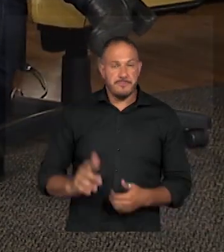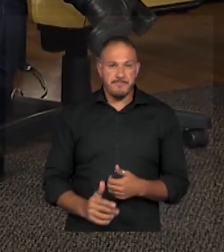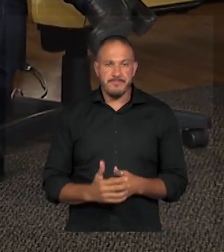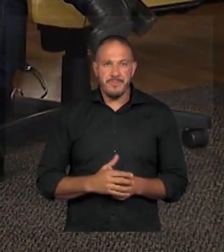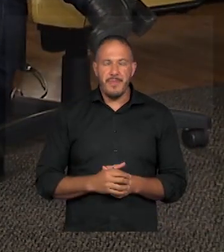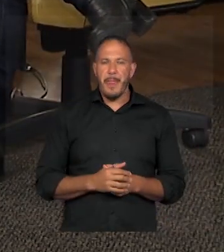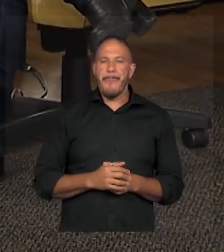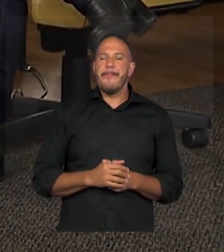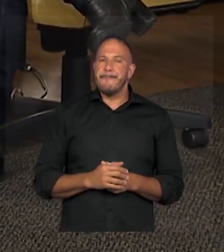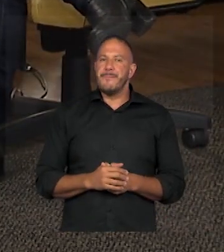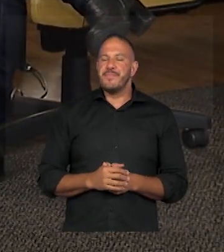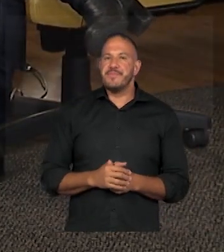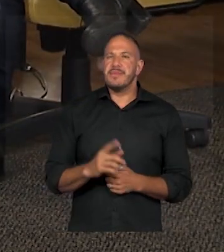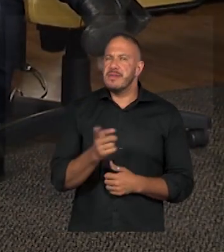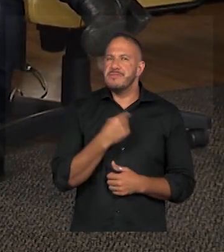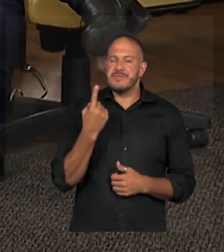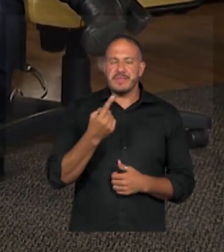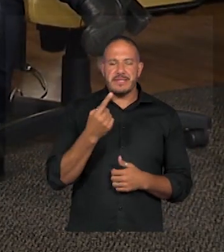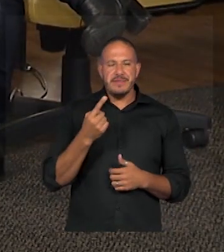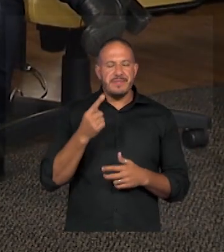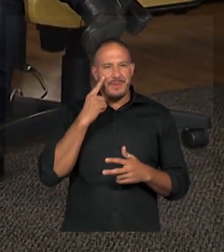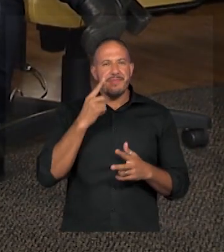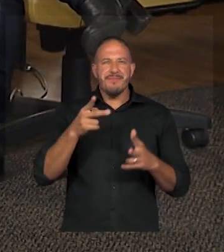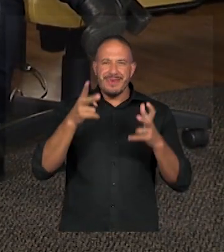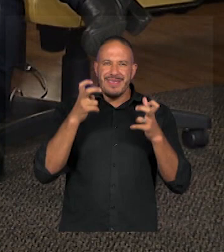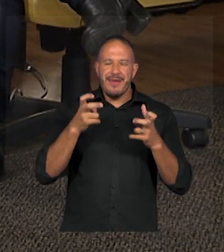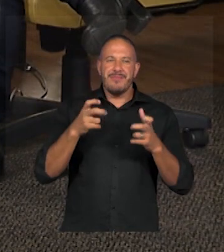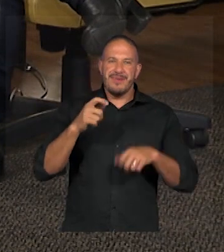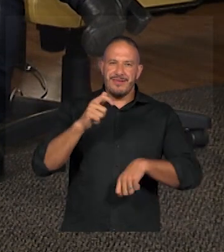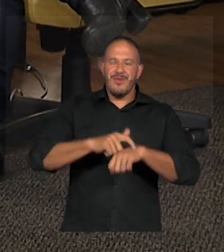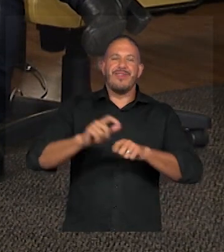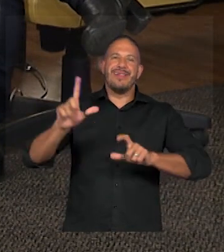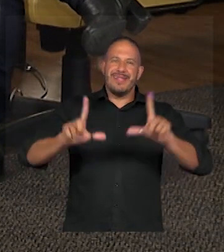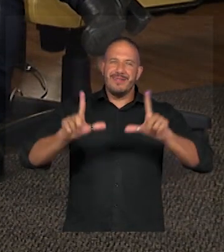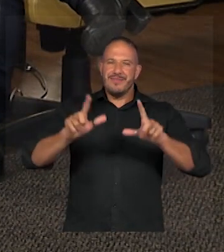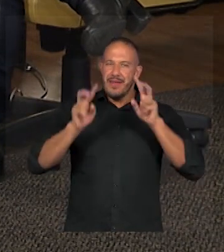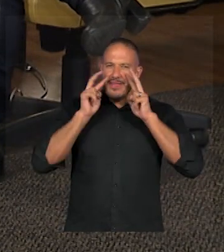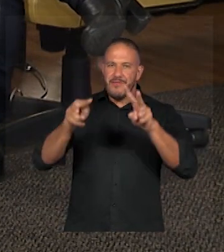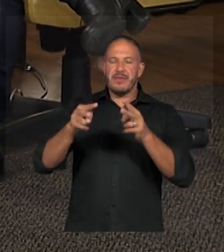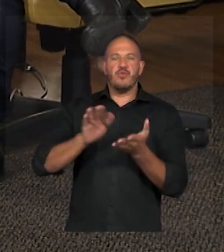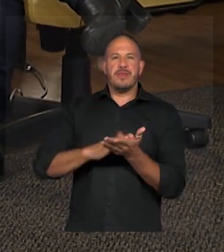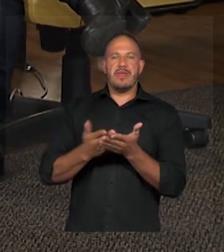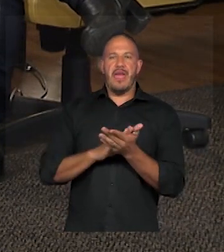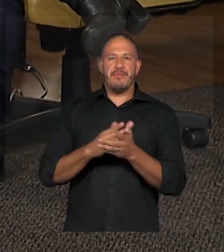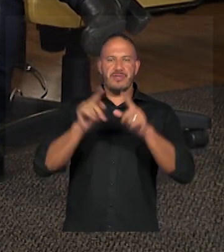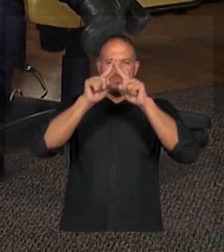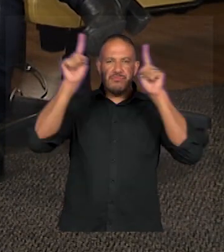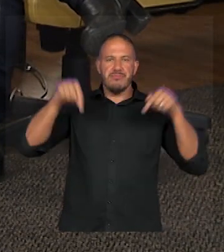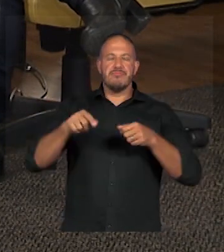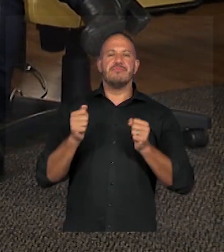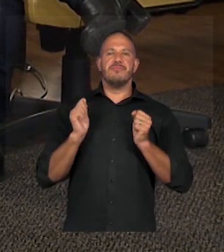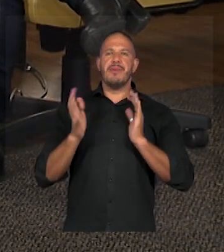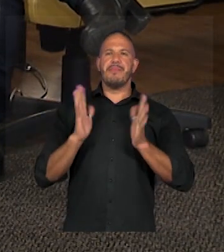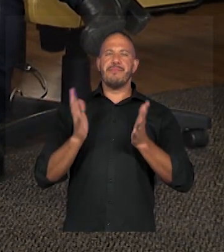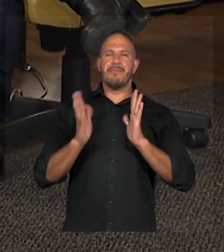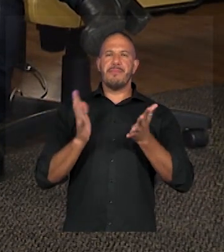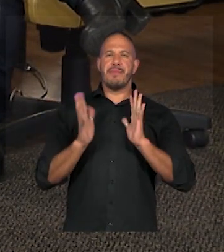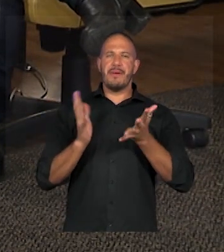A gente percebe quando tá, na televisão a gente está vendo o intérprete de Libras ali, a gente percebe que a pessoa